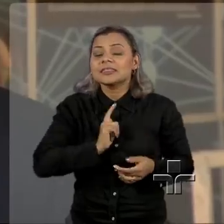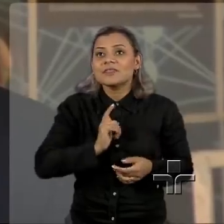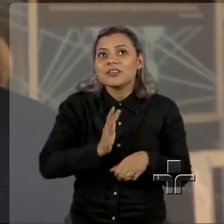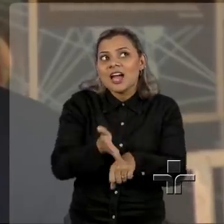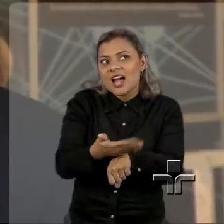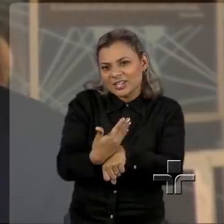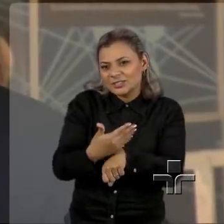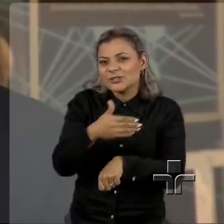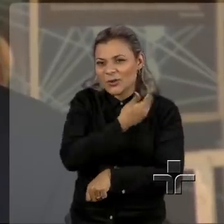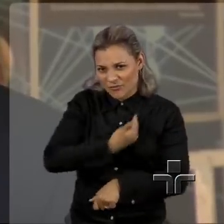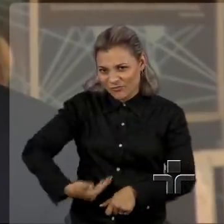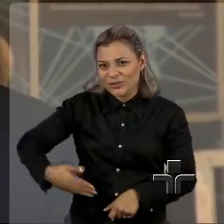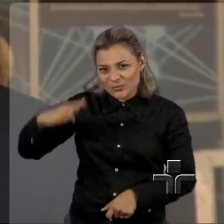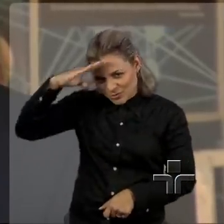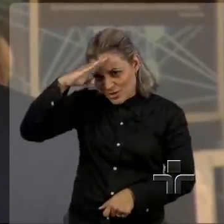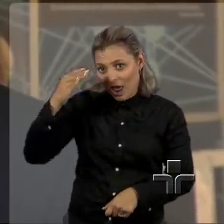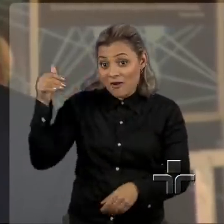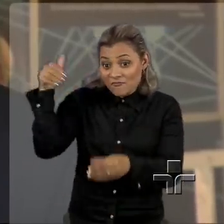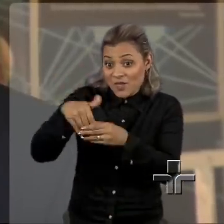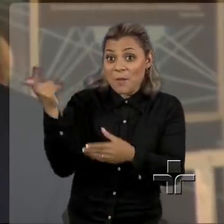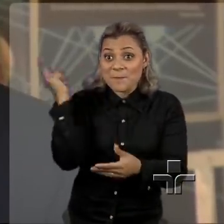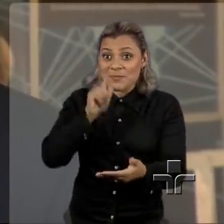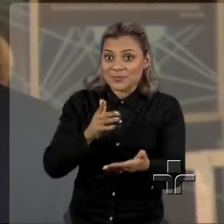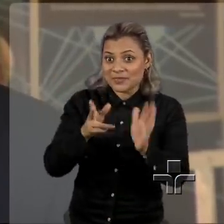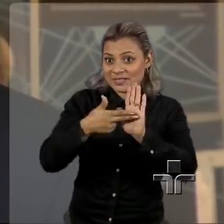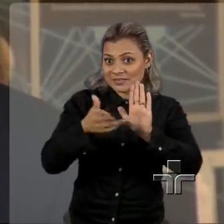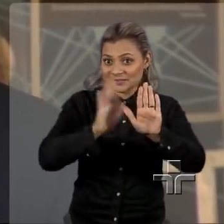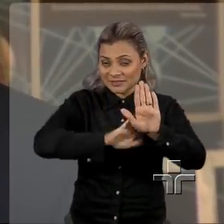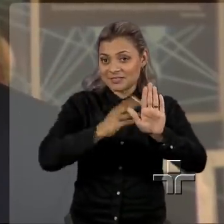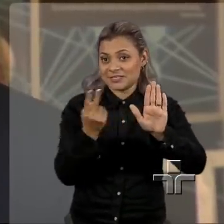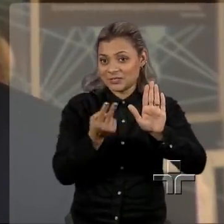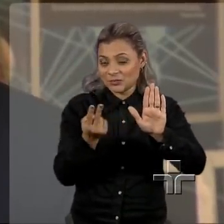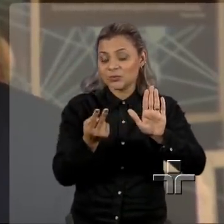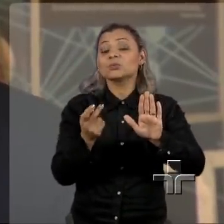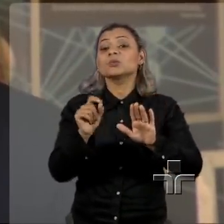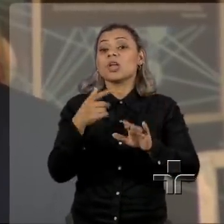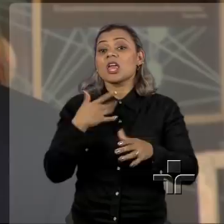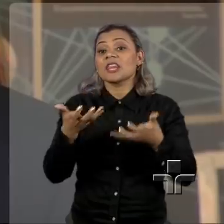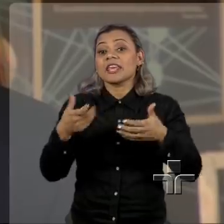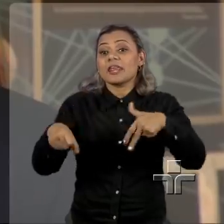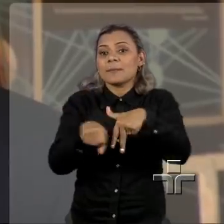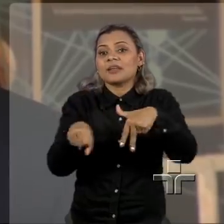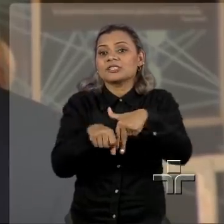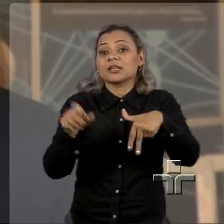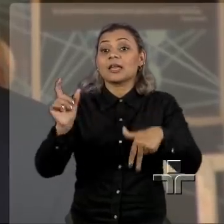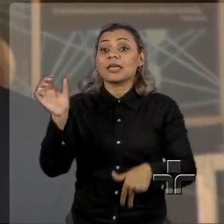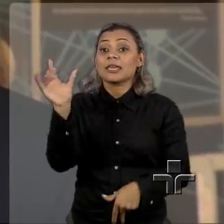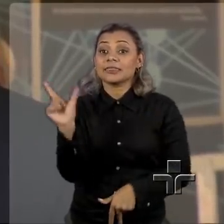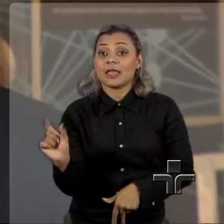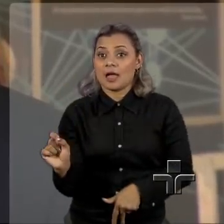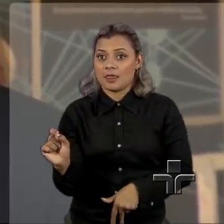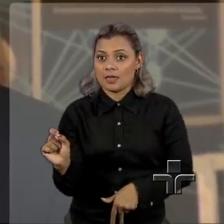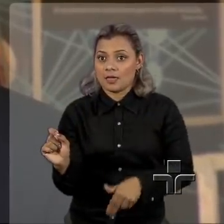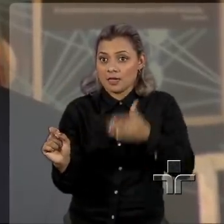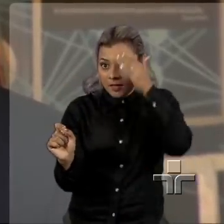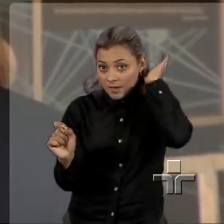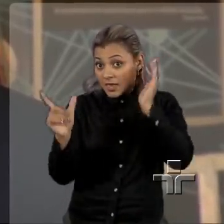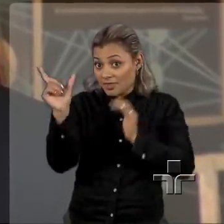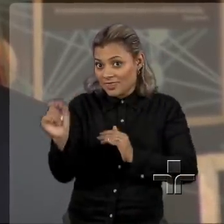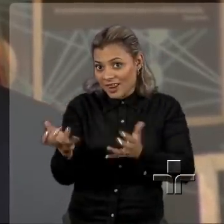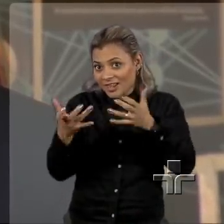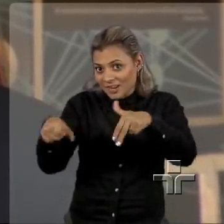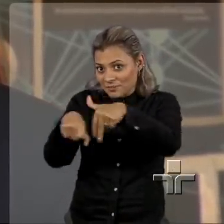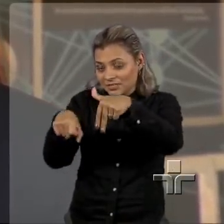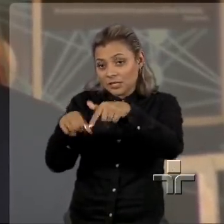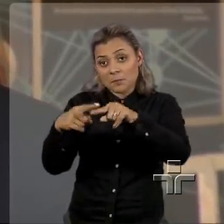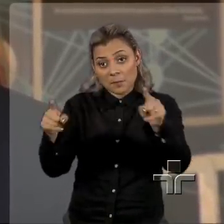do governo Bolsonaro assumir de que ele conseguisse uma embaixada na Itália. E aí ele não quis se subordinar ao novo presidente, mas se tivesse lá,